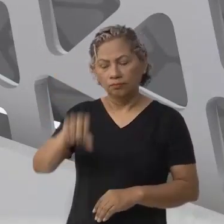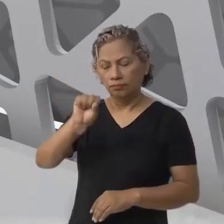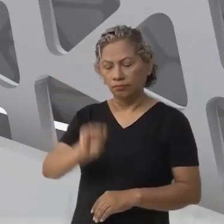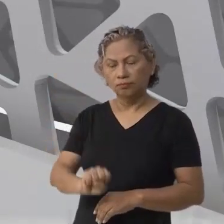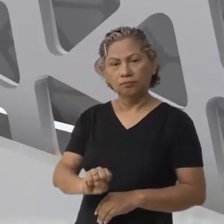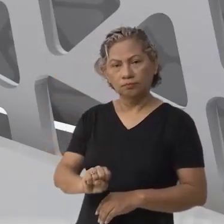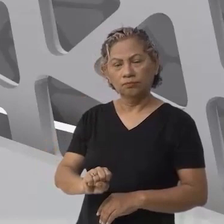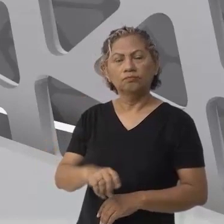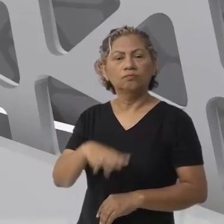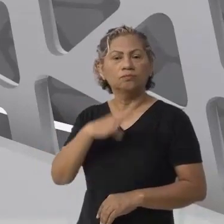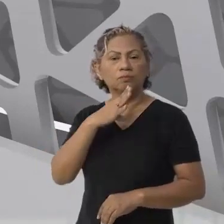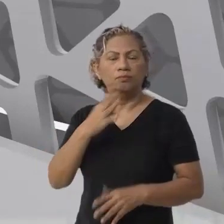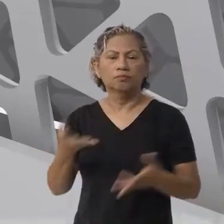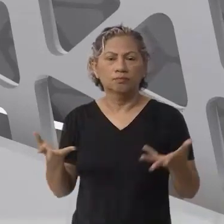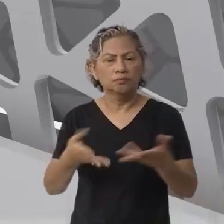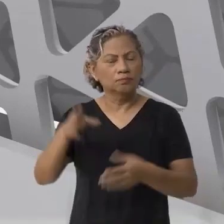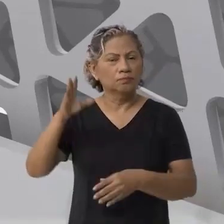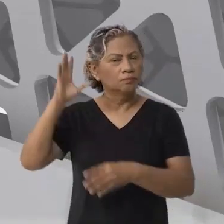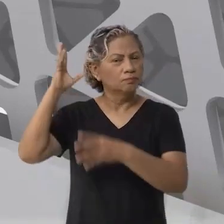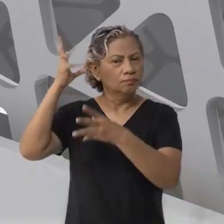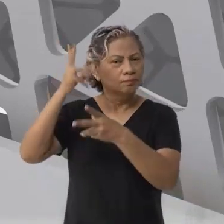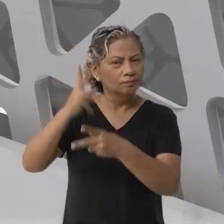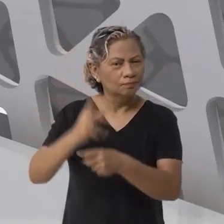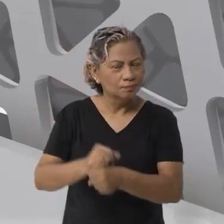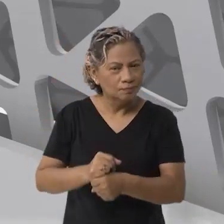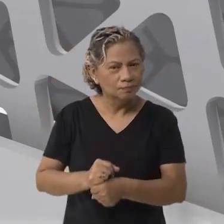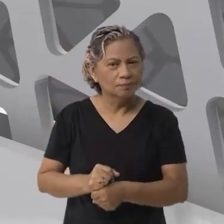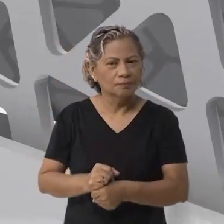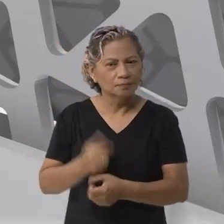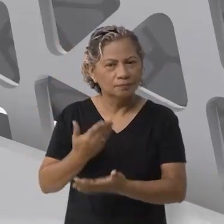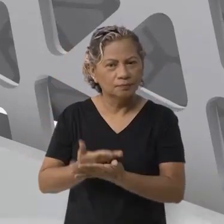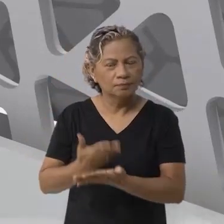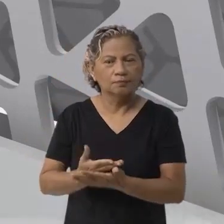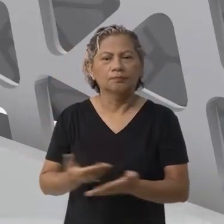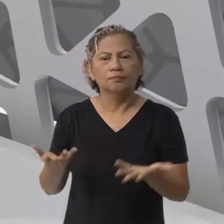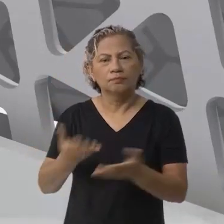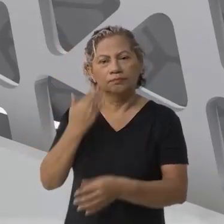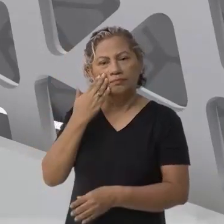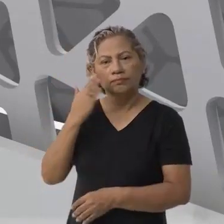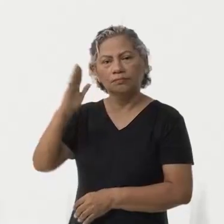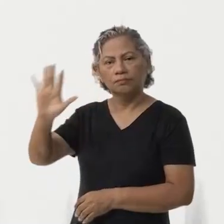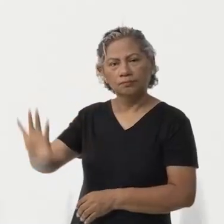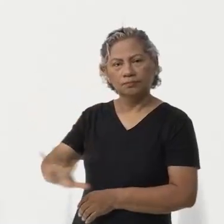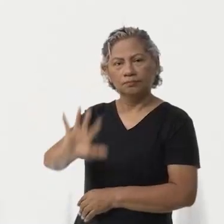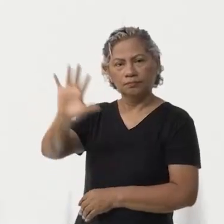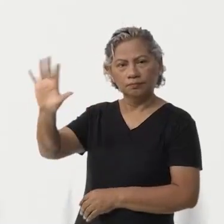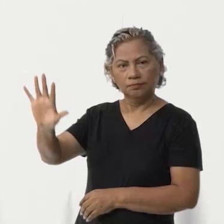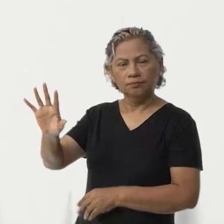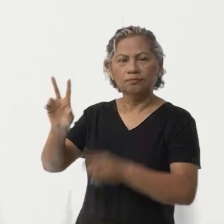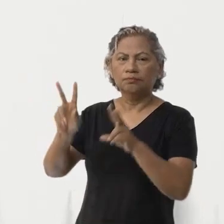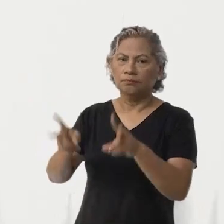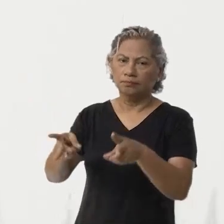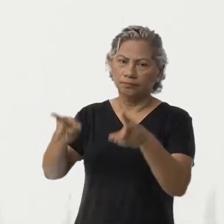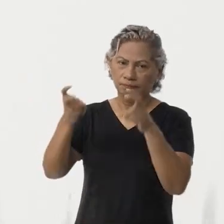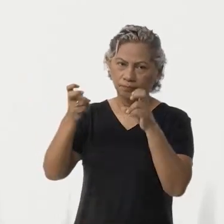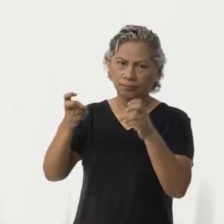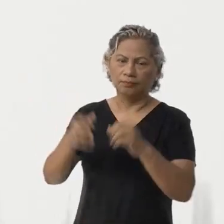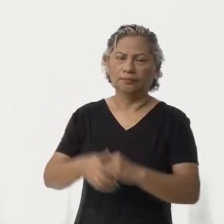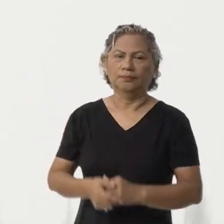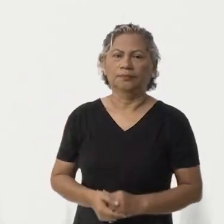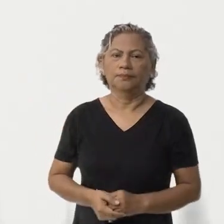último ponto do Brasil ao sul? É justamente isso que a gente vai relembrar agora com a ajuda do nosso mapa. Então, no mapa que vocês já